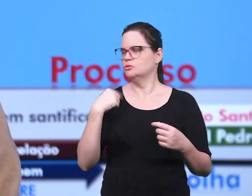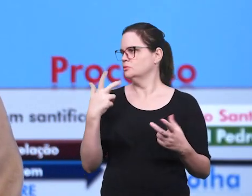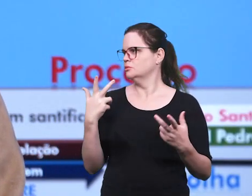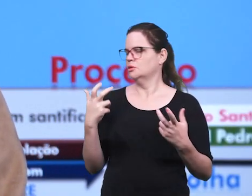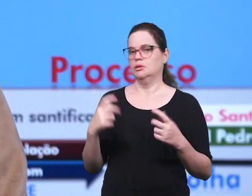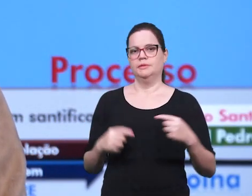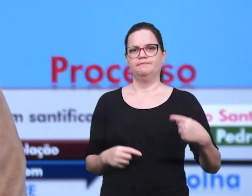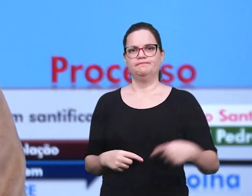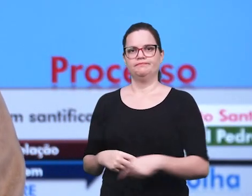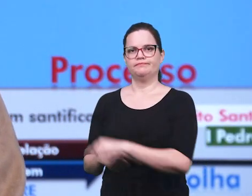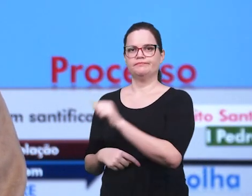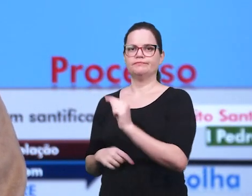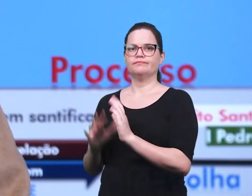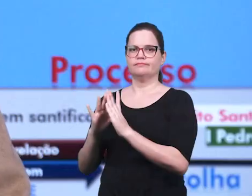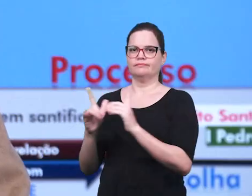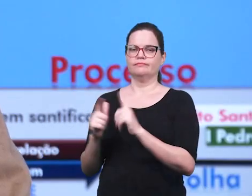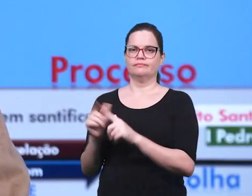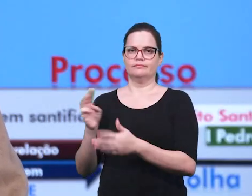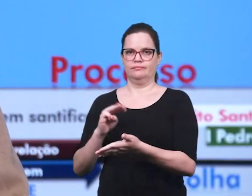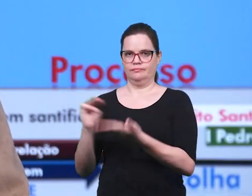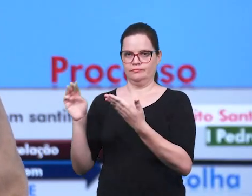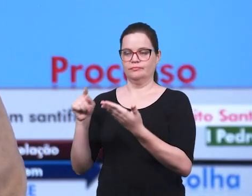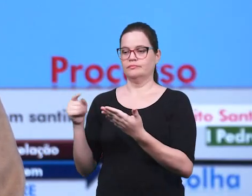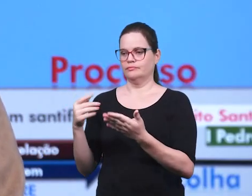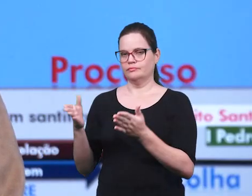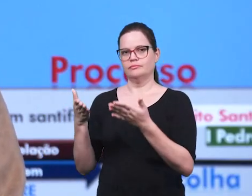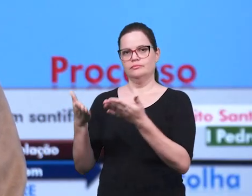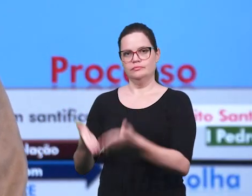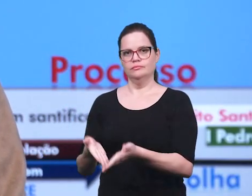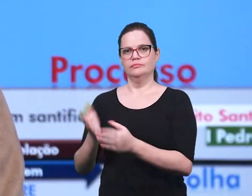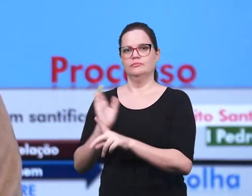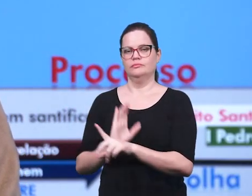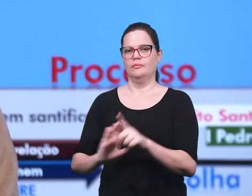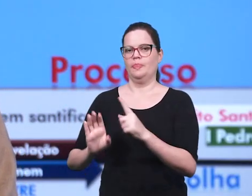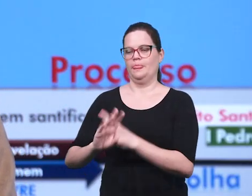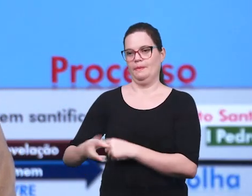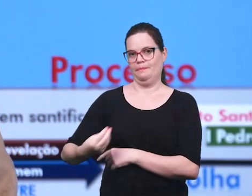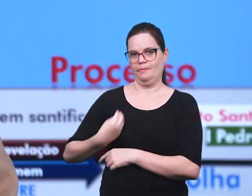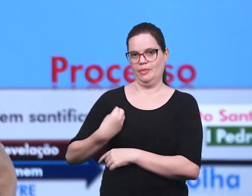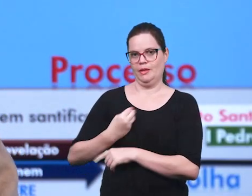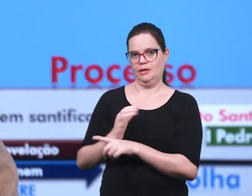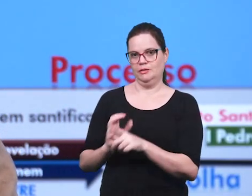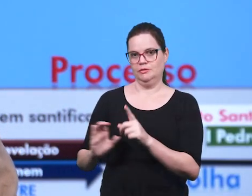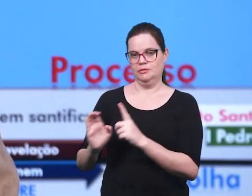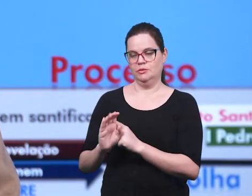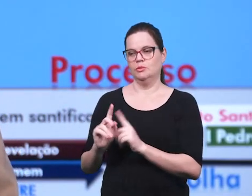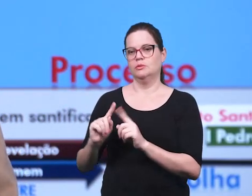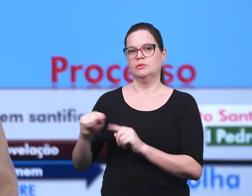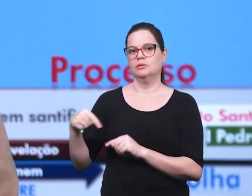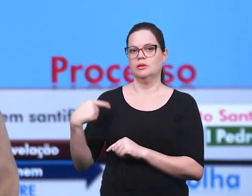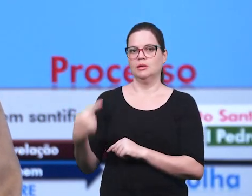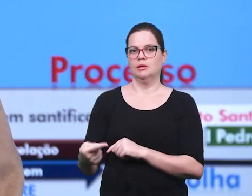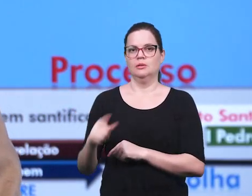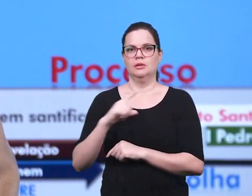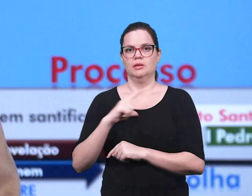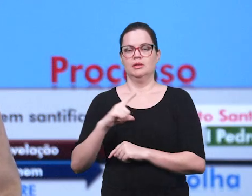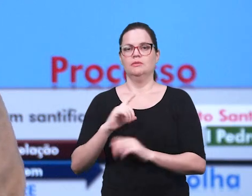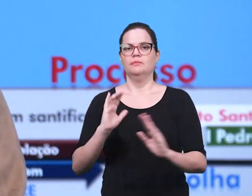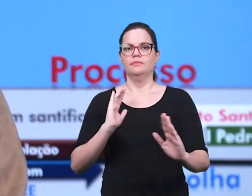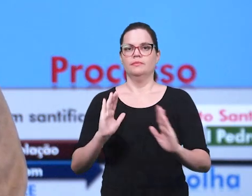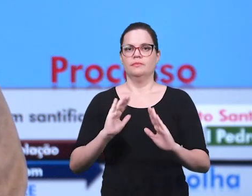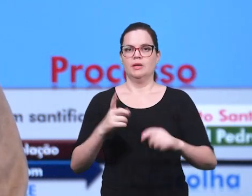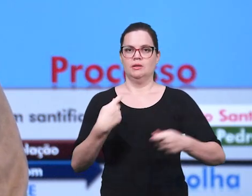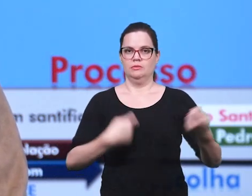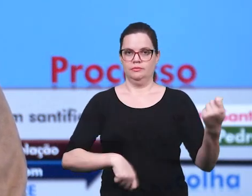e já fui lá para a igreja, cheguei lá no culto, participei do culto. Houve ali depois um período de serenatas ali